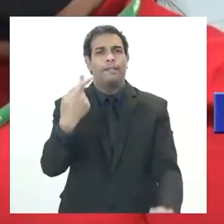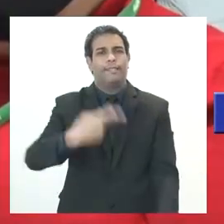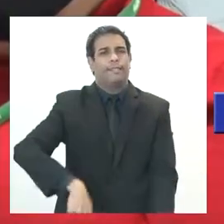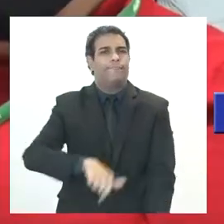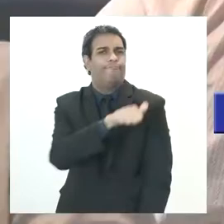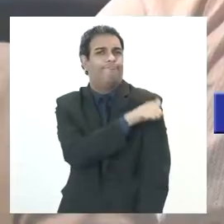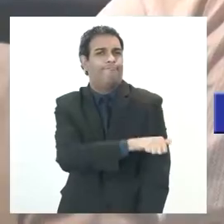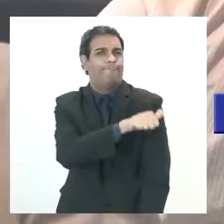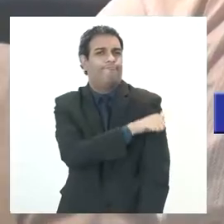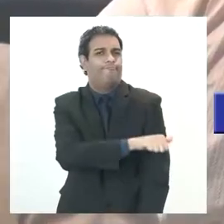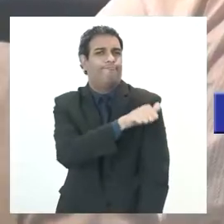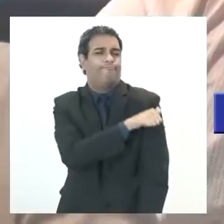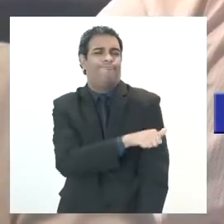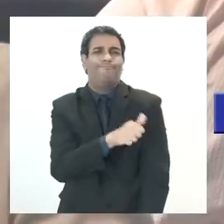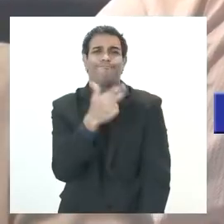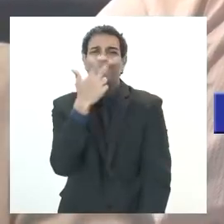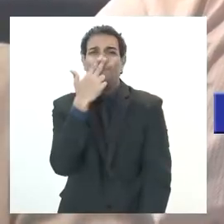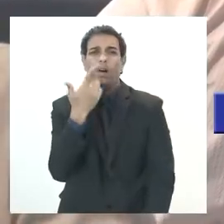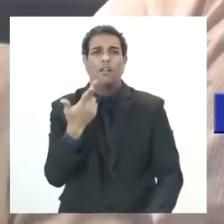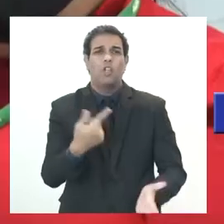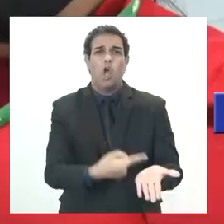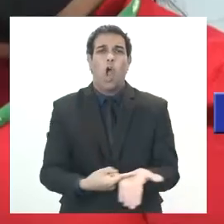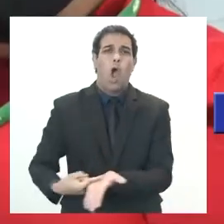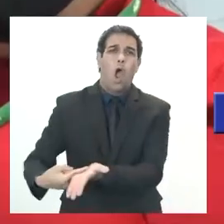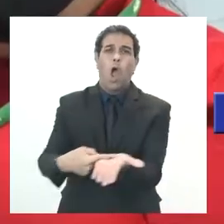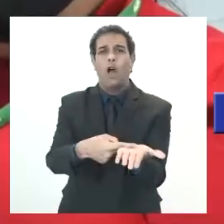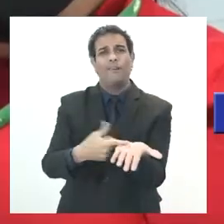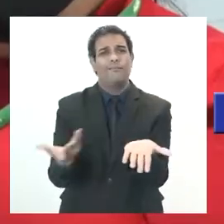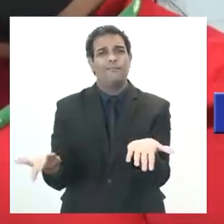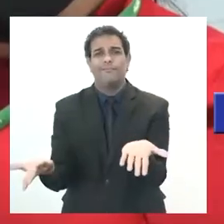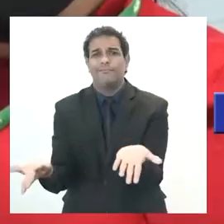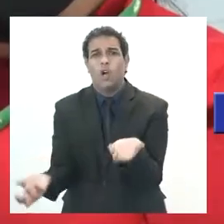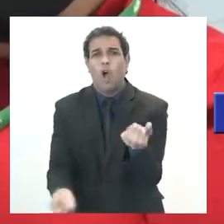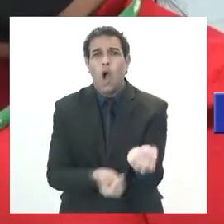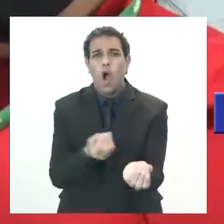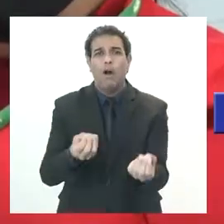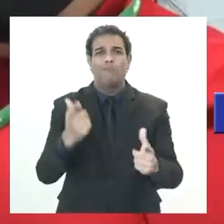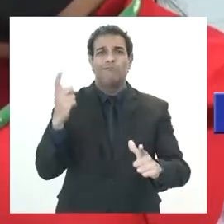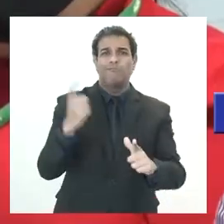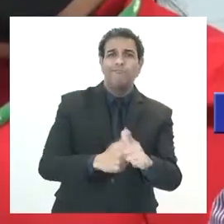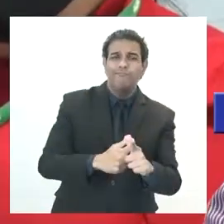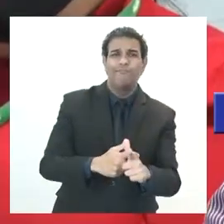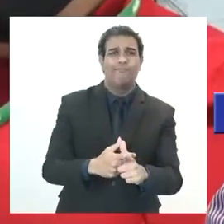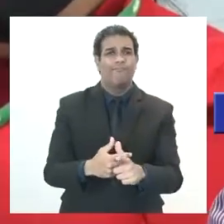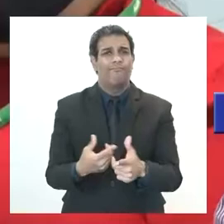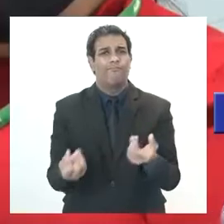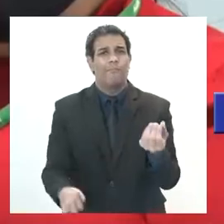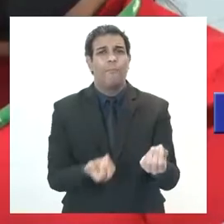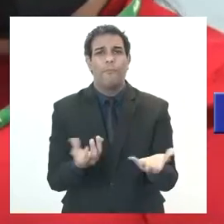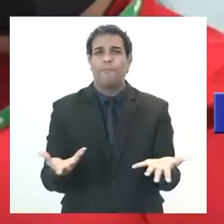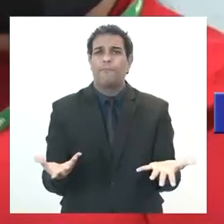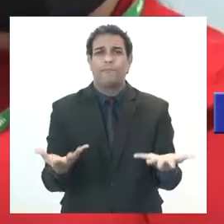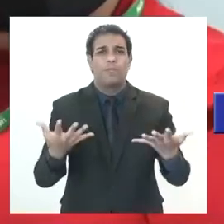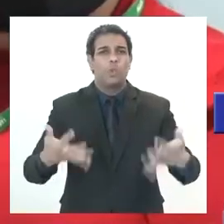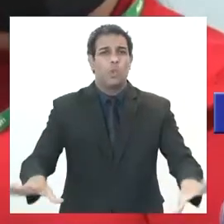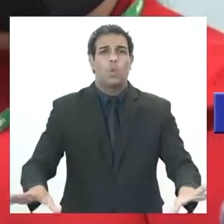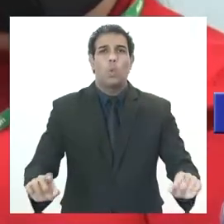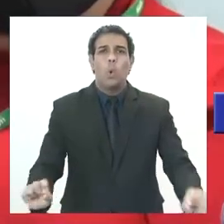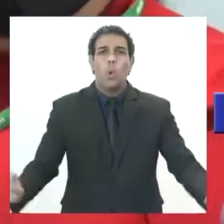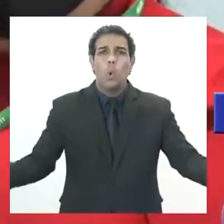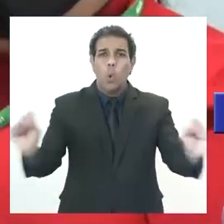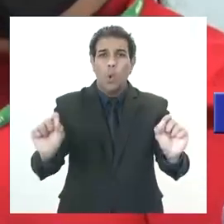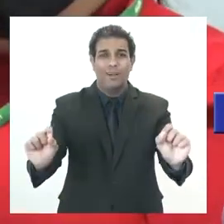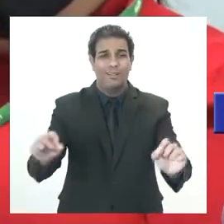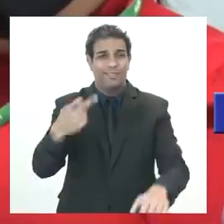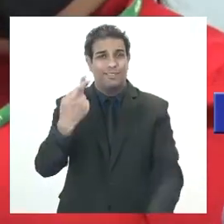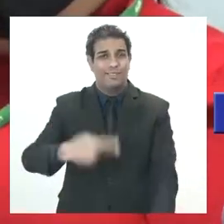como mais J trata o seu devedor mas coloca contra a parede não permite não permite que o